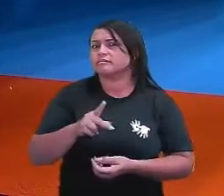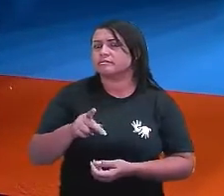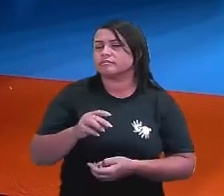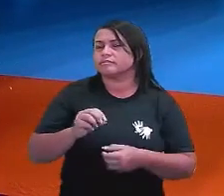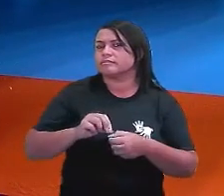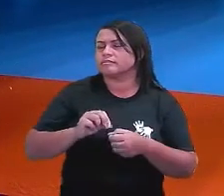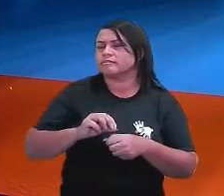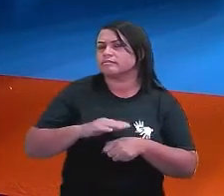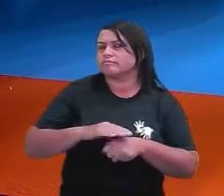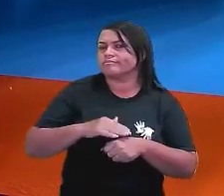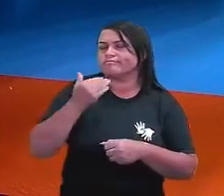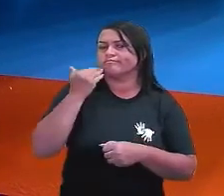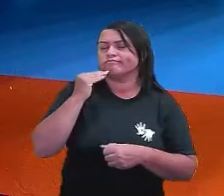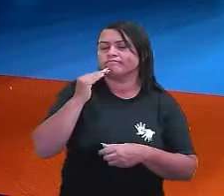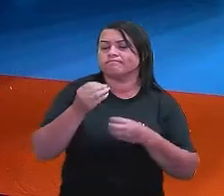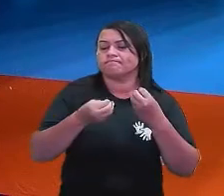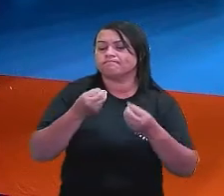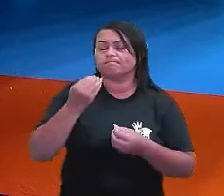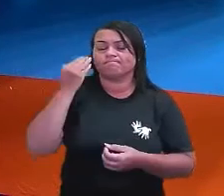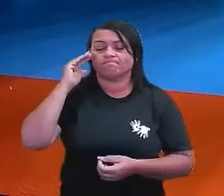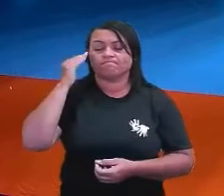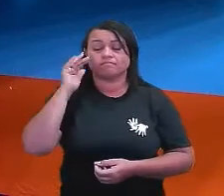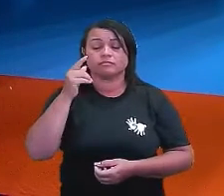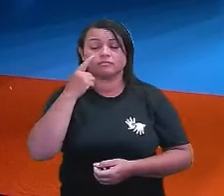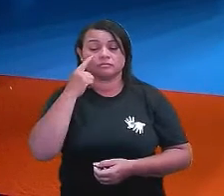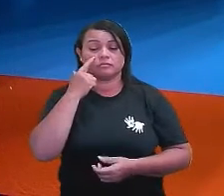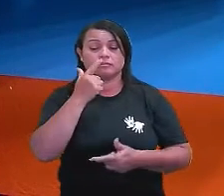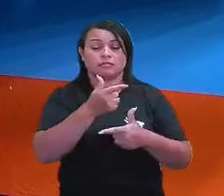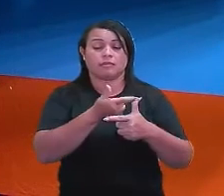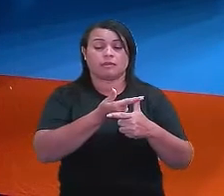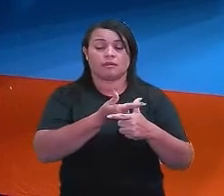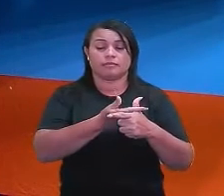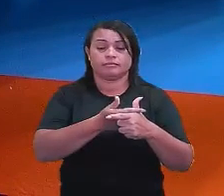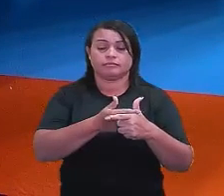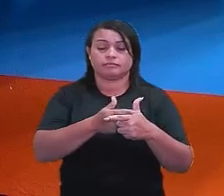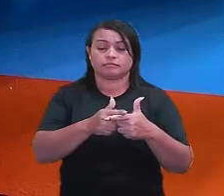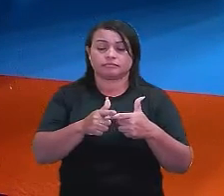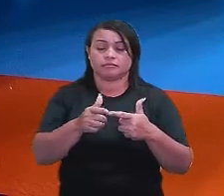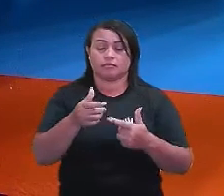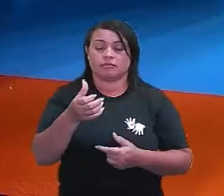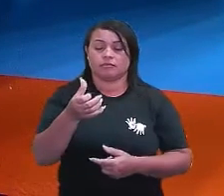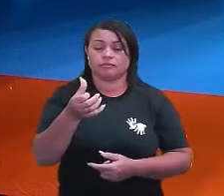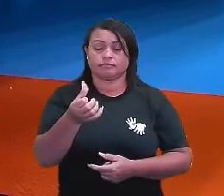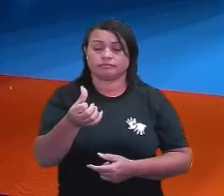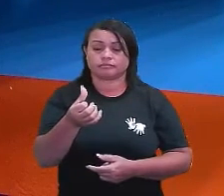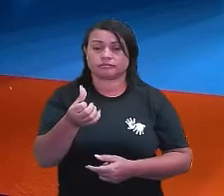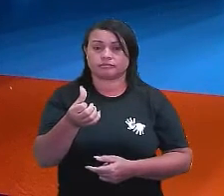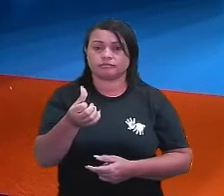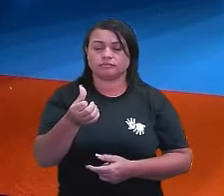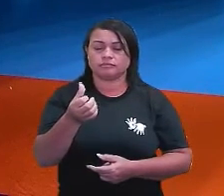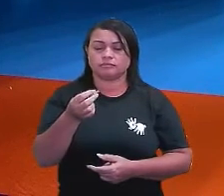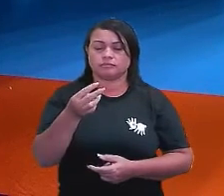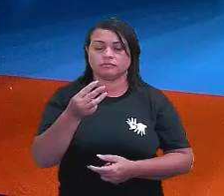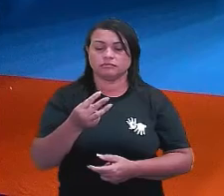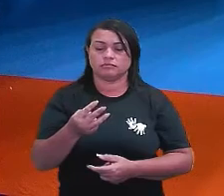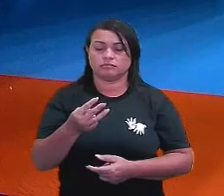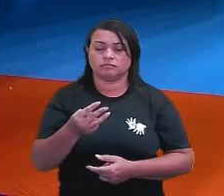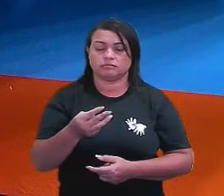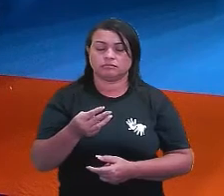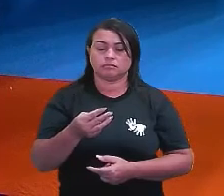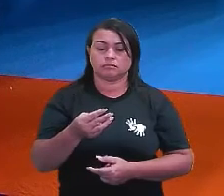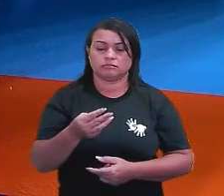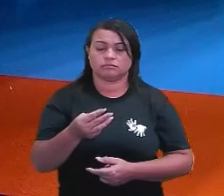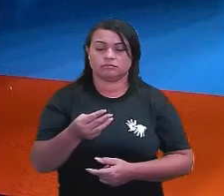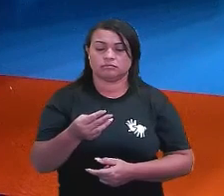Eu vou fazer, ó, uma divisão do 6 com 3. Eu vou pegar